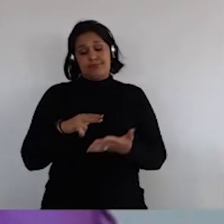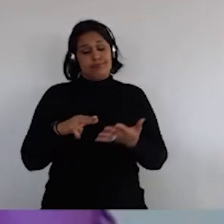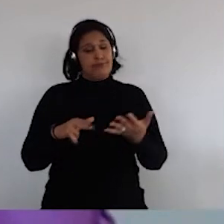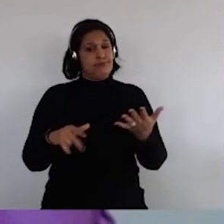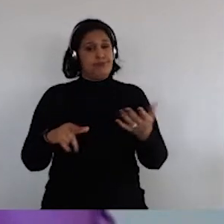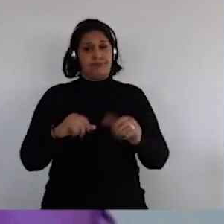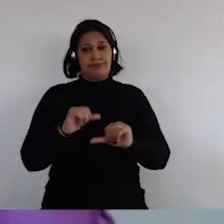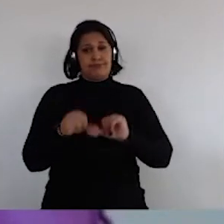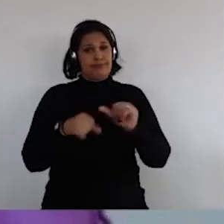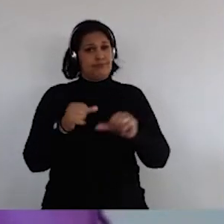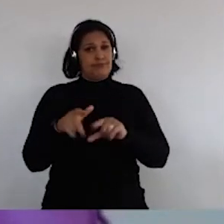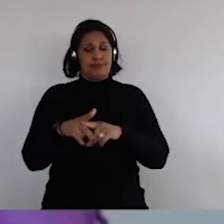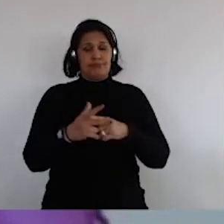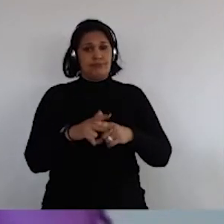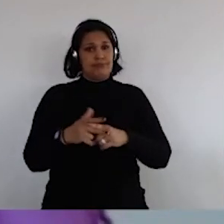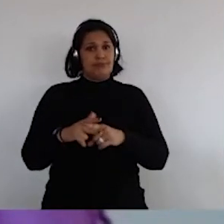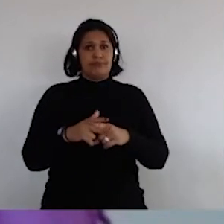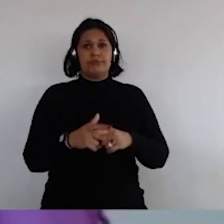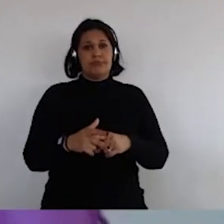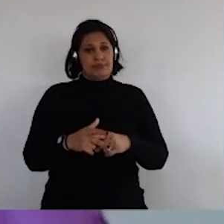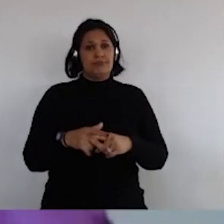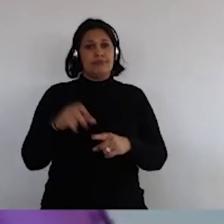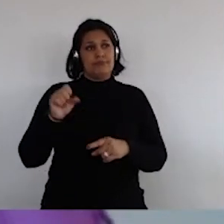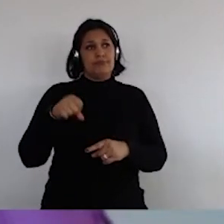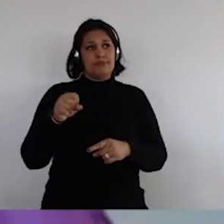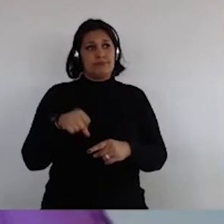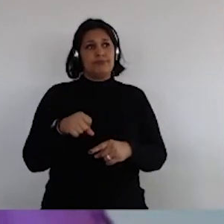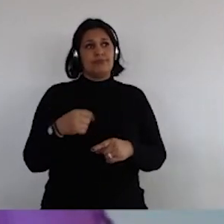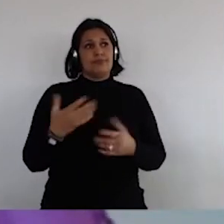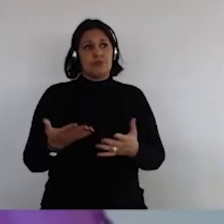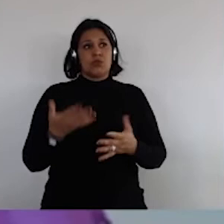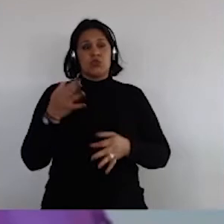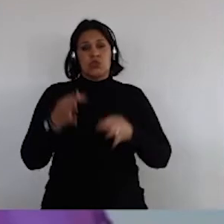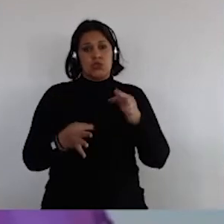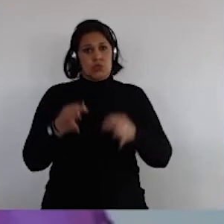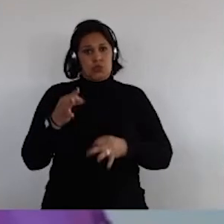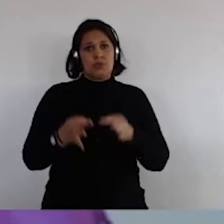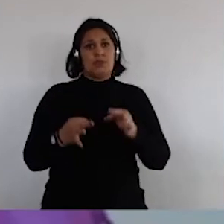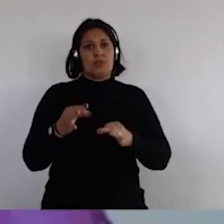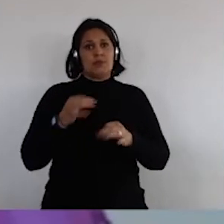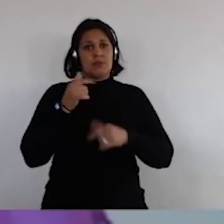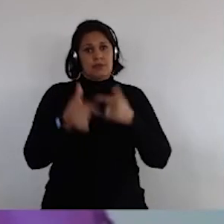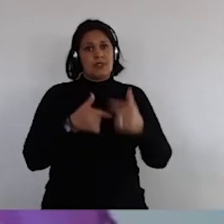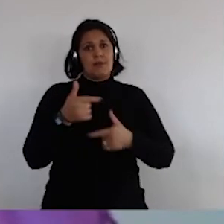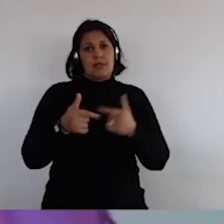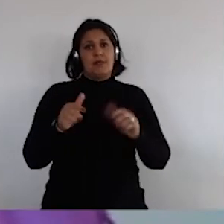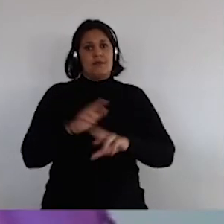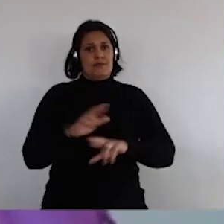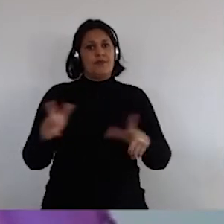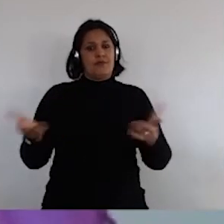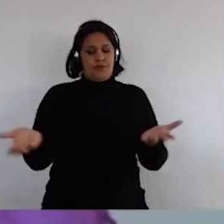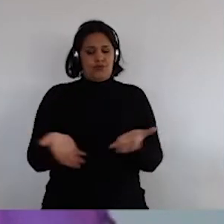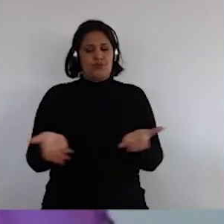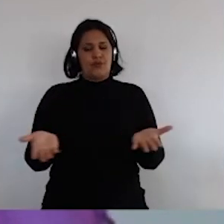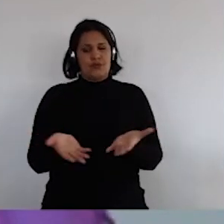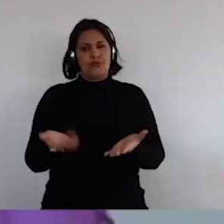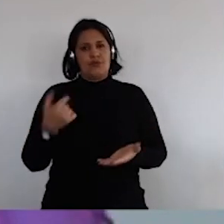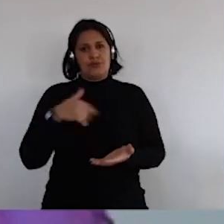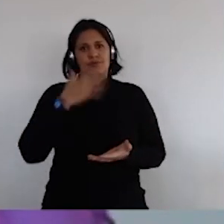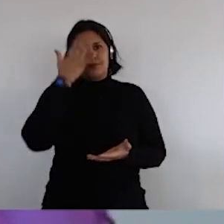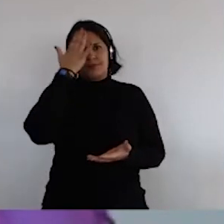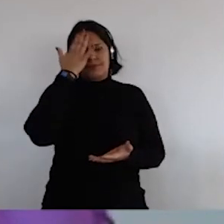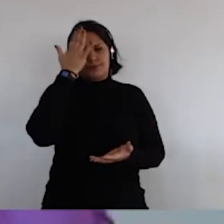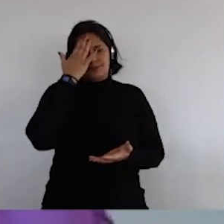alterações que afetaram a forma como o judiciário presta e prestou o seu serviço, bem como